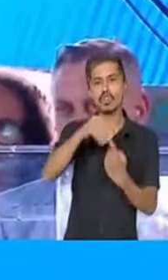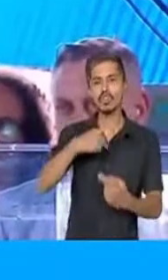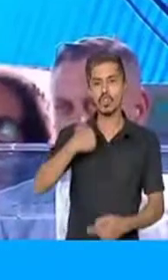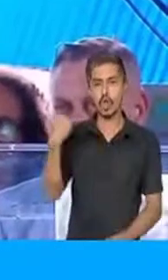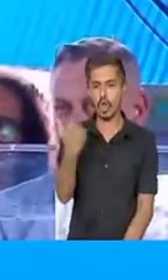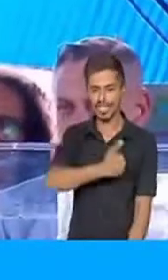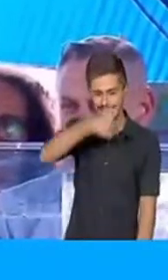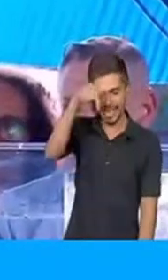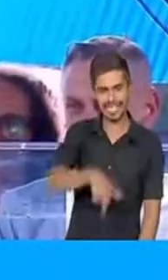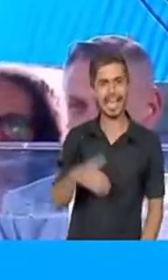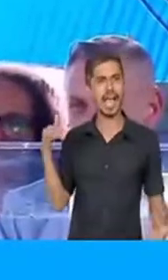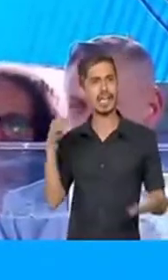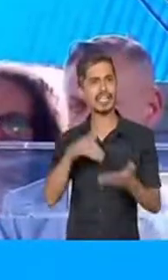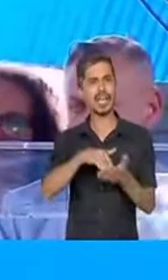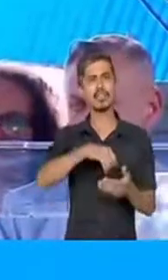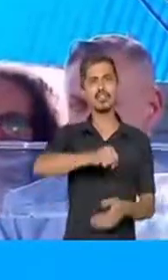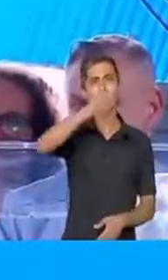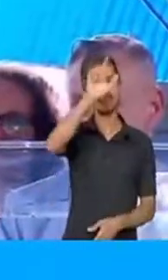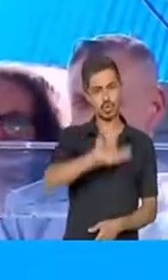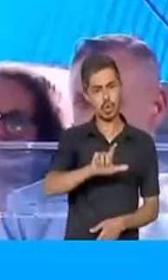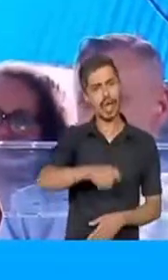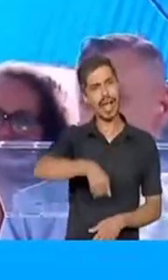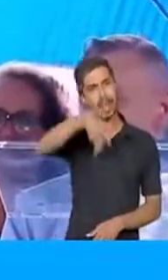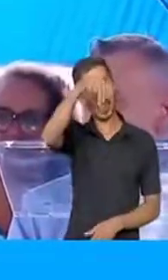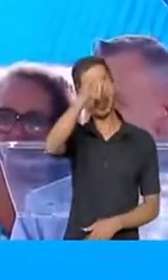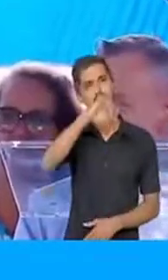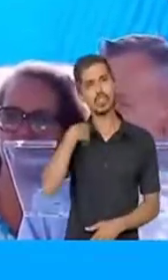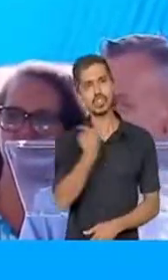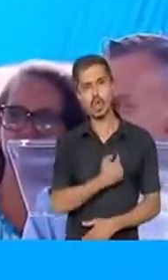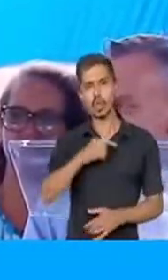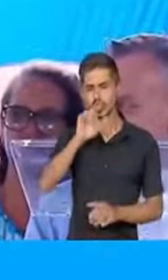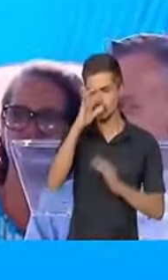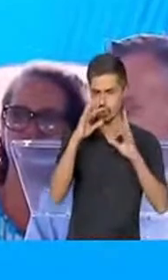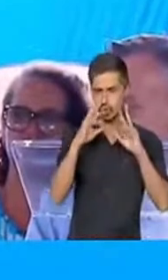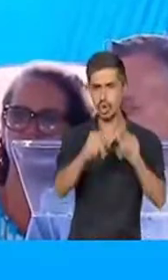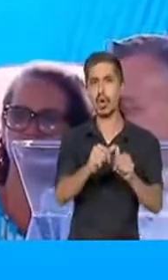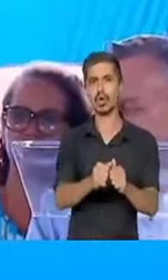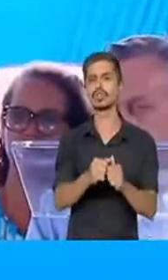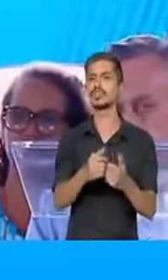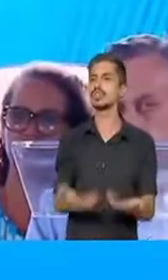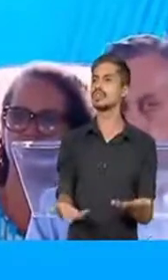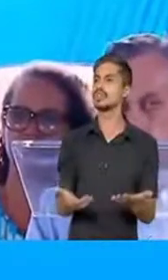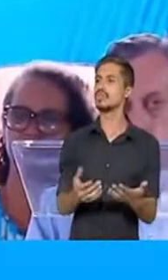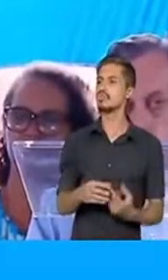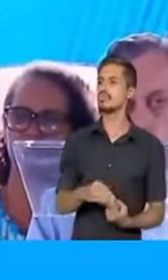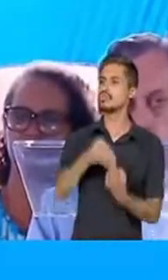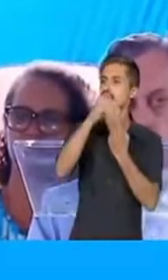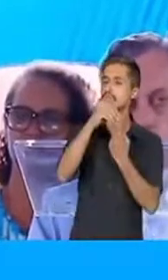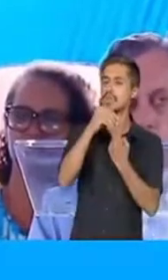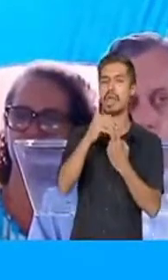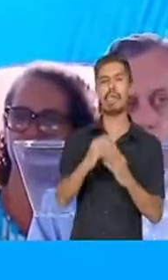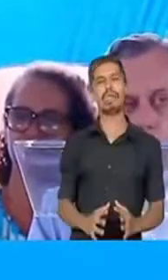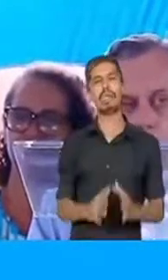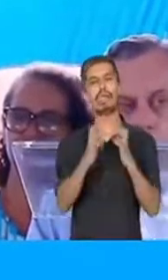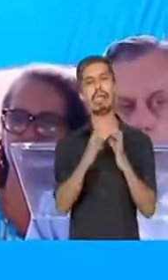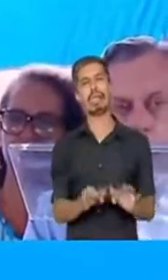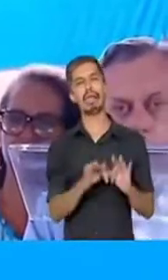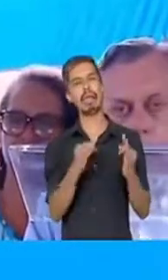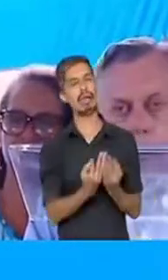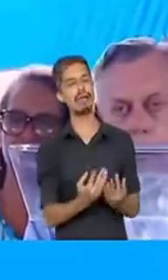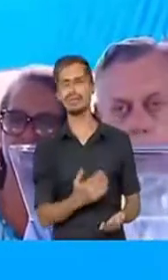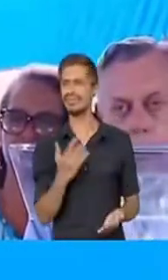Oiapoque até o Chuí. Somos uma grande nação. Não cabe brigas entre